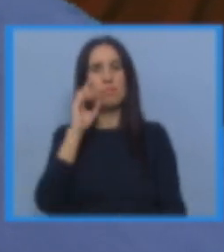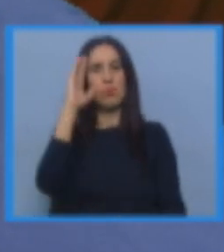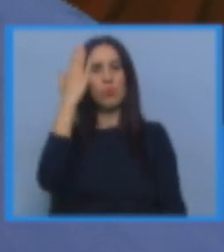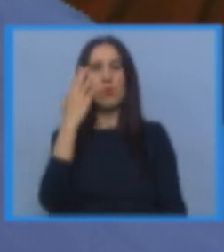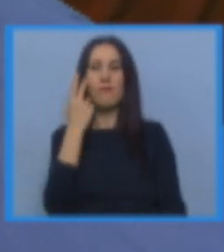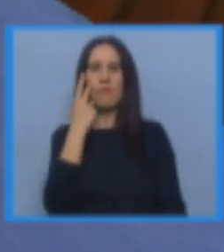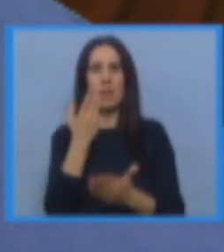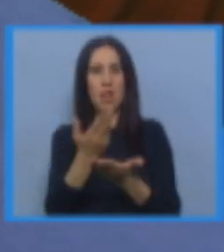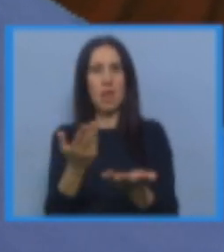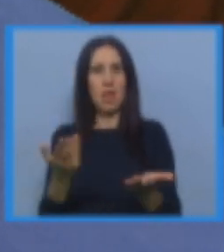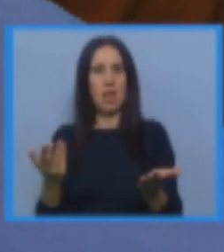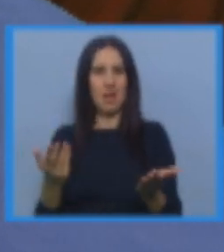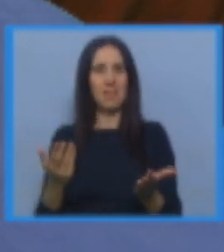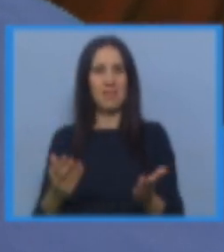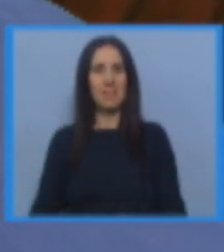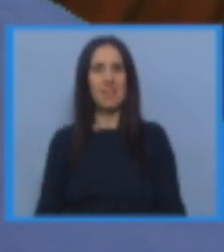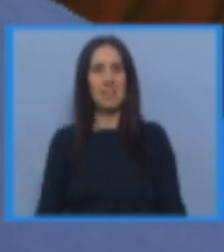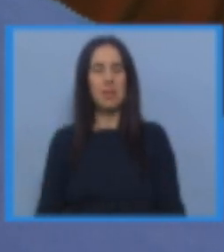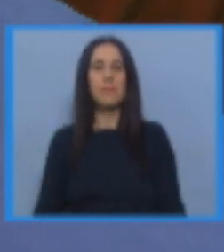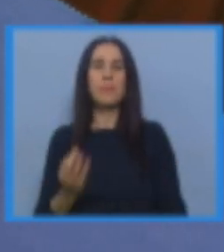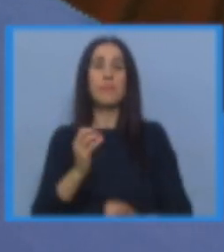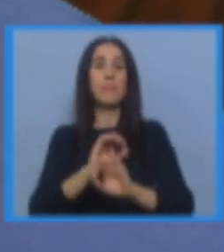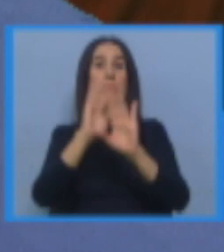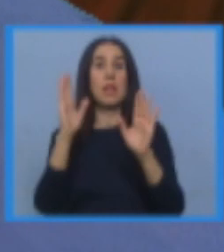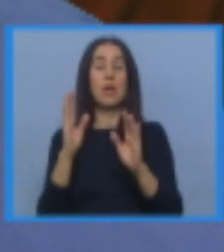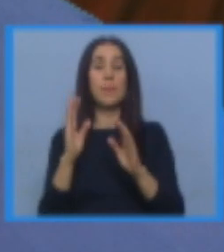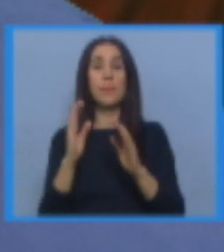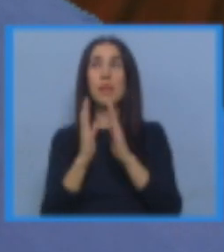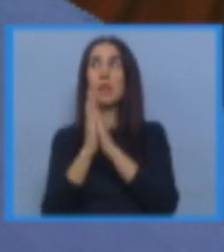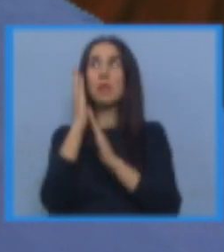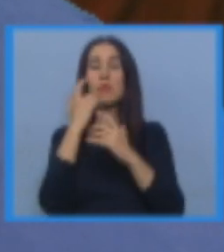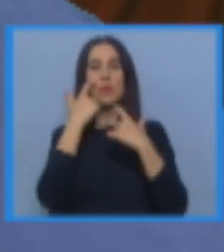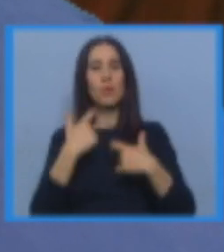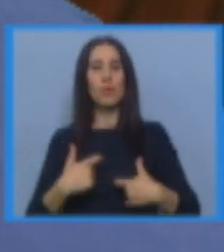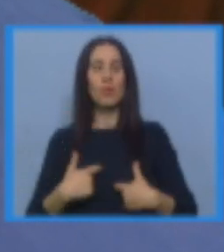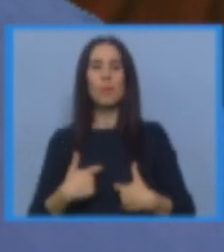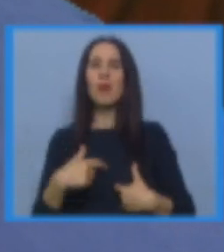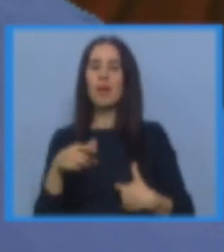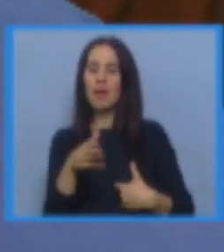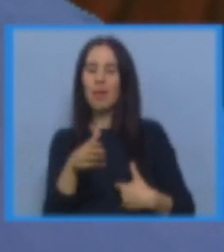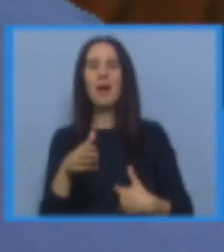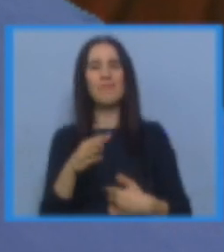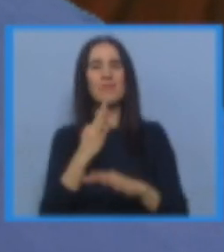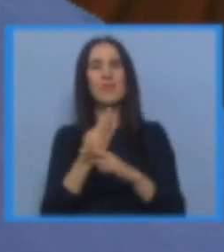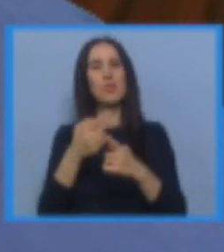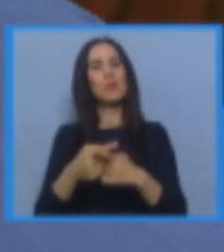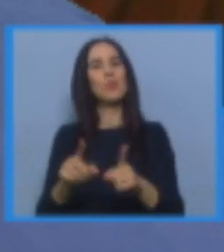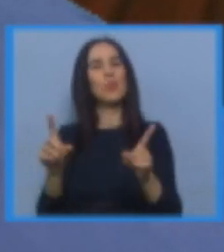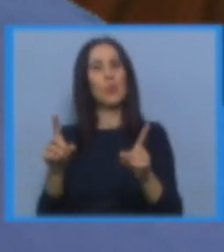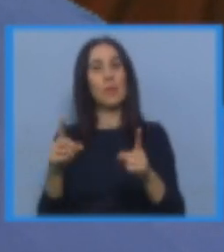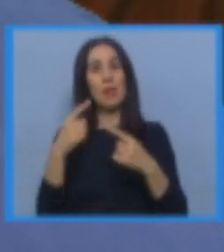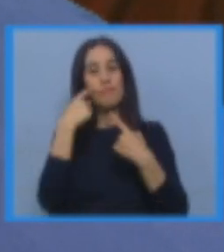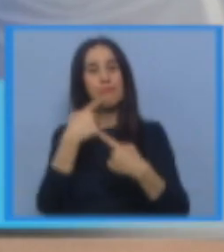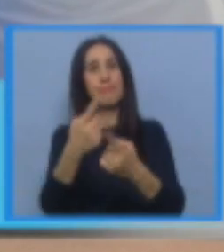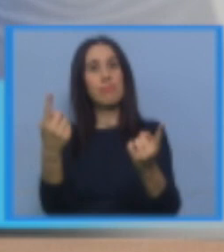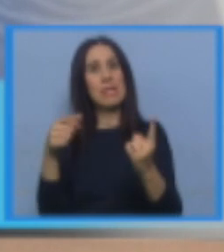que é vivido. Claro, no Corpo de Deus não, é uma festa diferente e a exteriorização aí